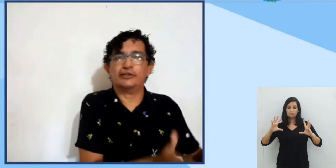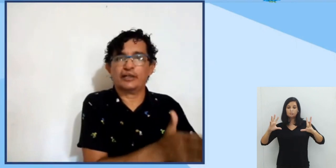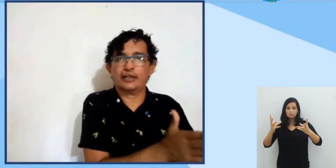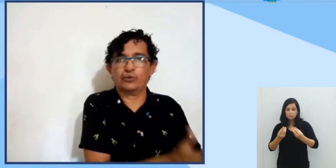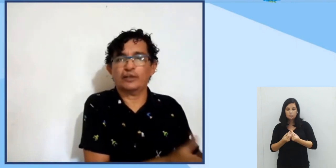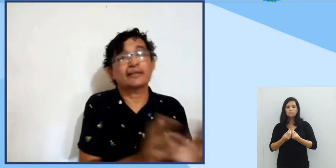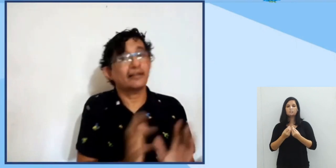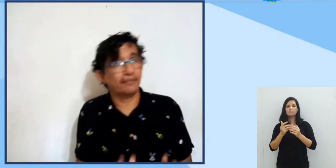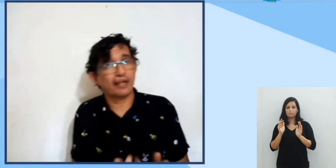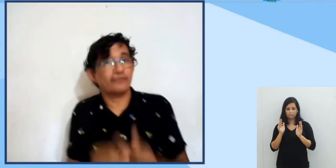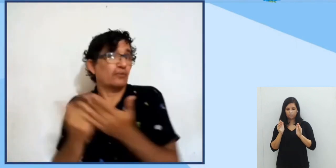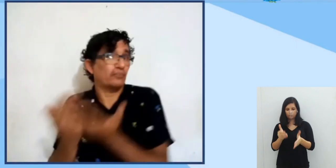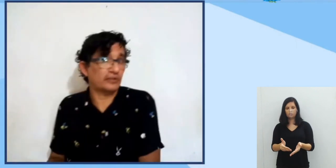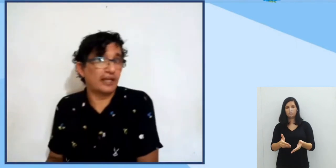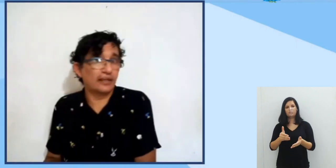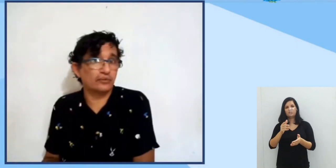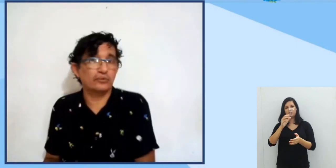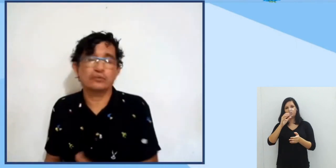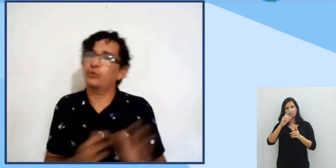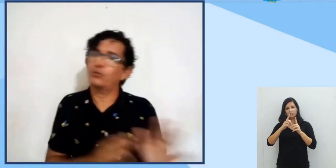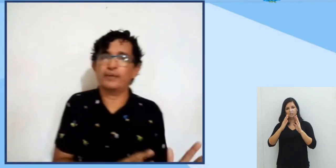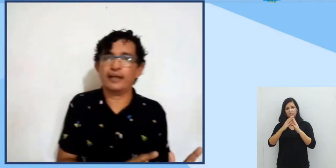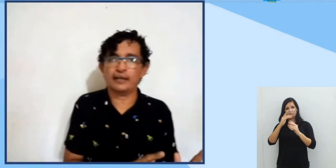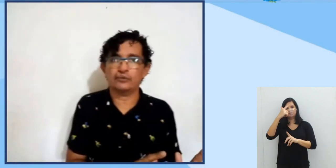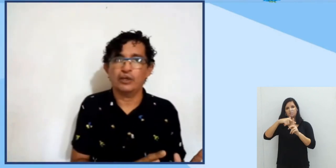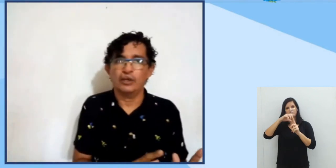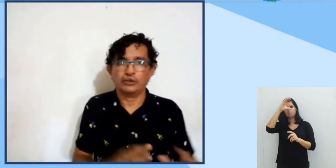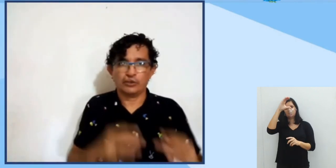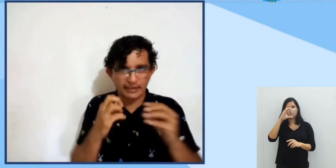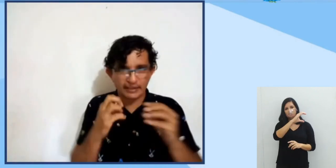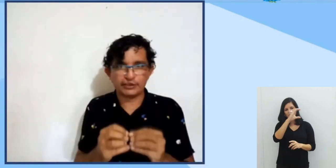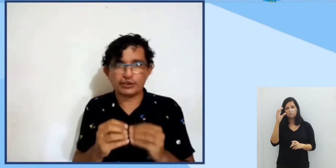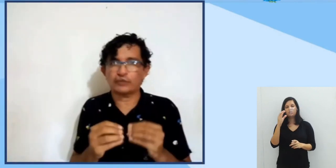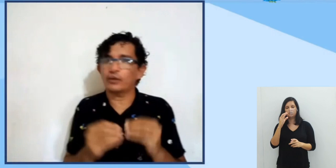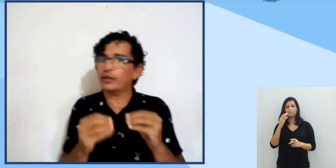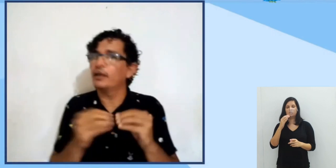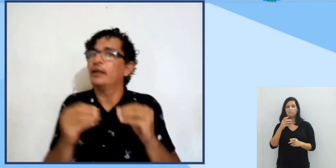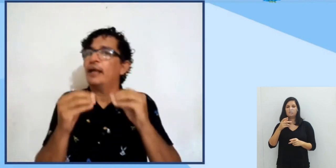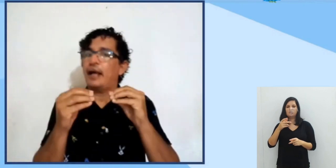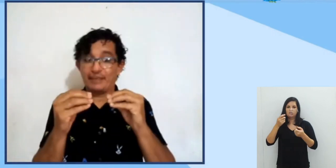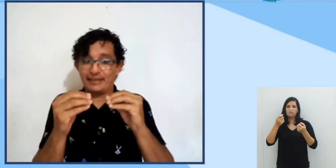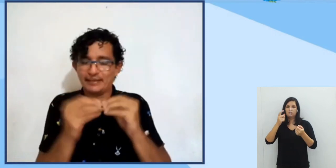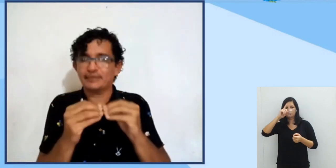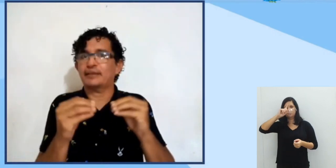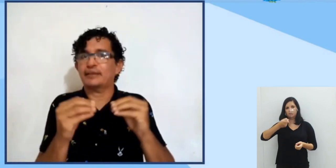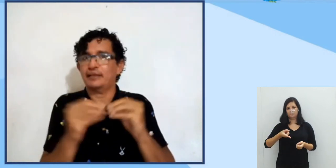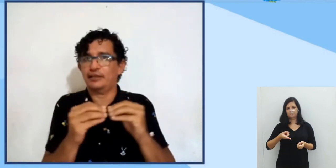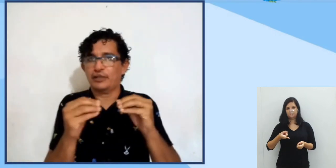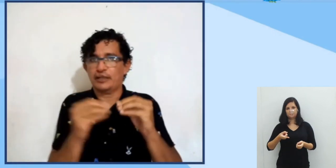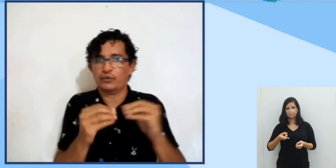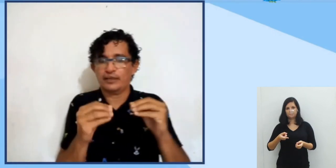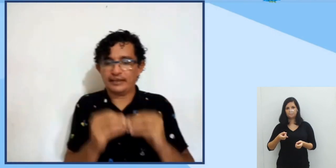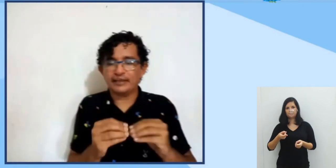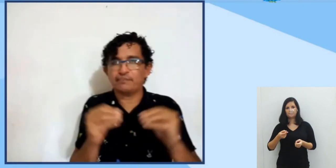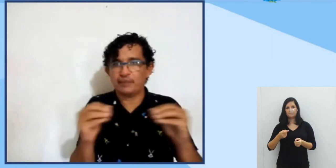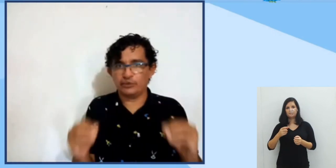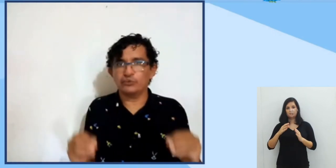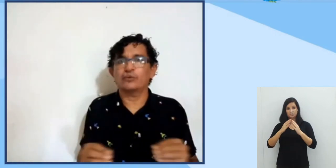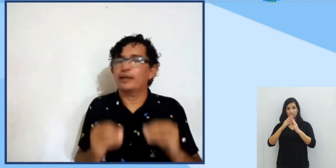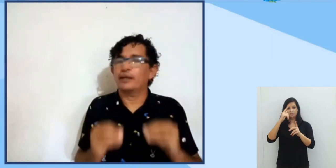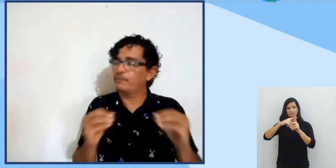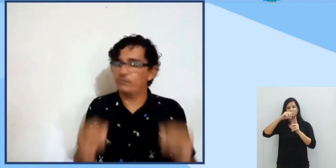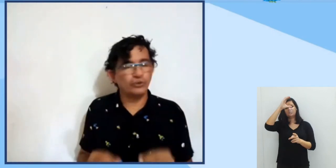que a Igreja Católica determinava como certo ou como errado. Então a Igreja Católica, a presença da Igreja Católica